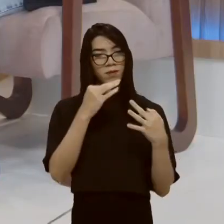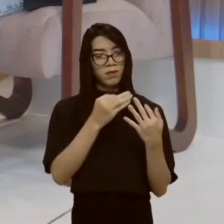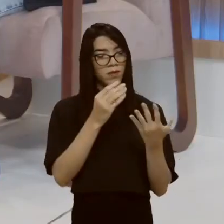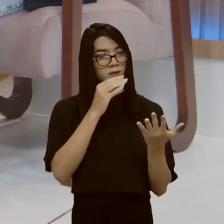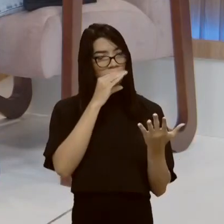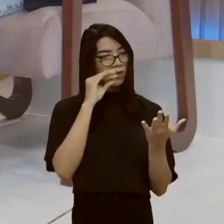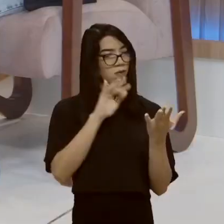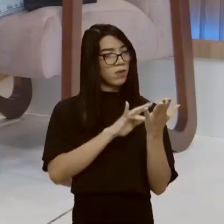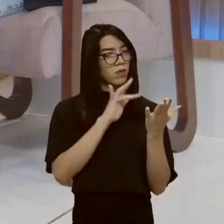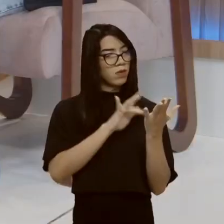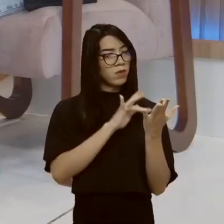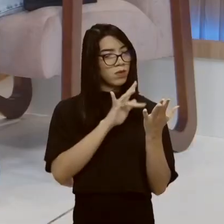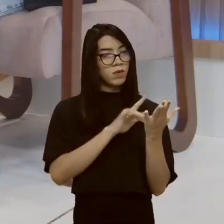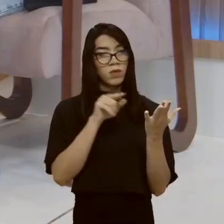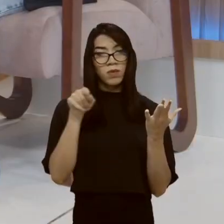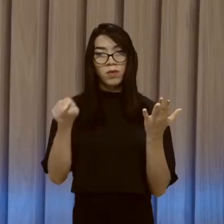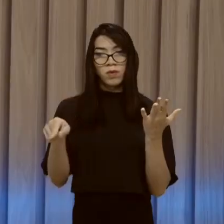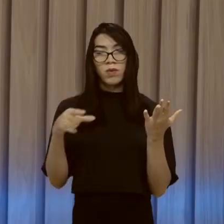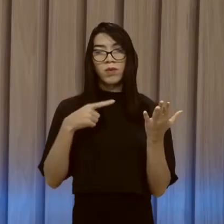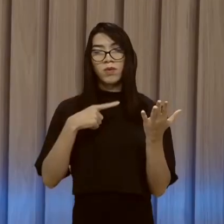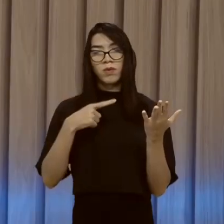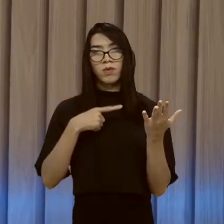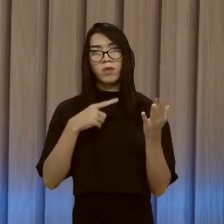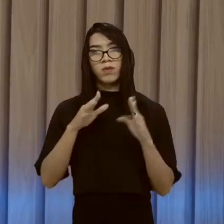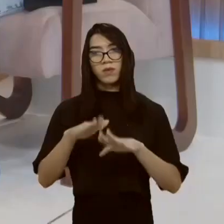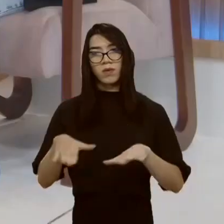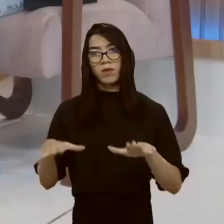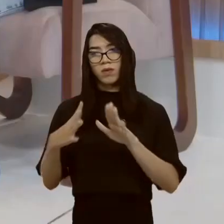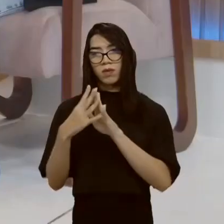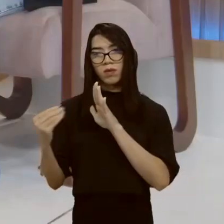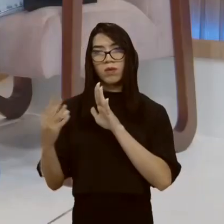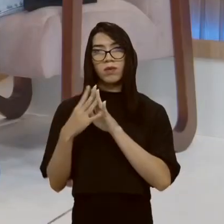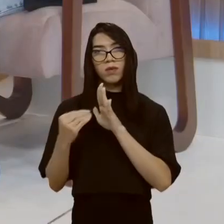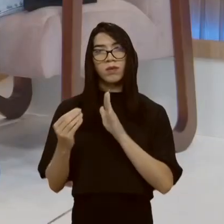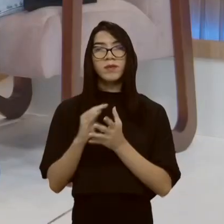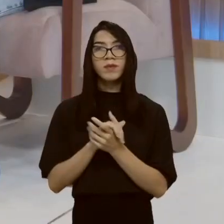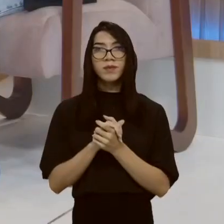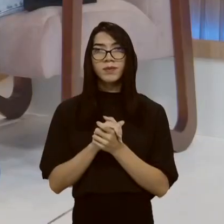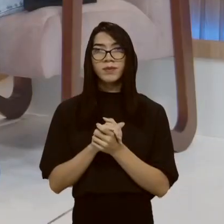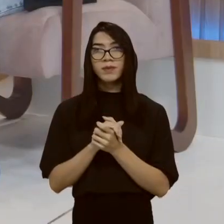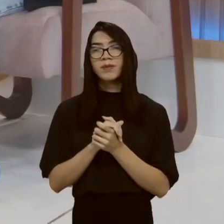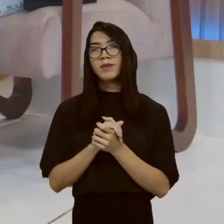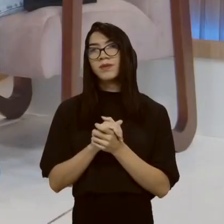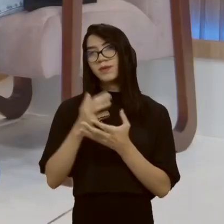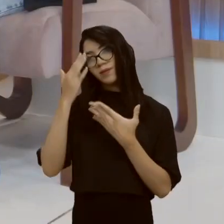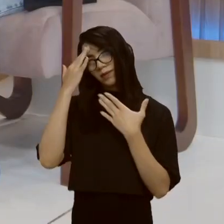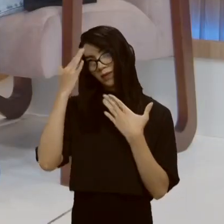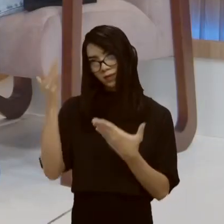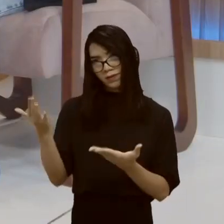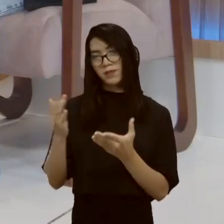é reflexo do que ela vê, né? É uma influência, com certeza. Viram aí. Muito obrigada, viu, Obrigada, Larissa, pelo Fernanda. nosso bate-papo.